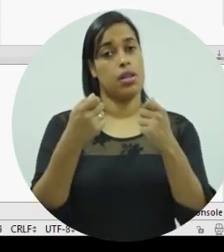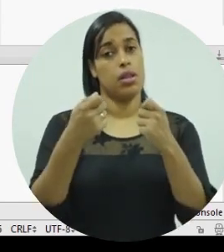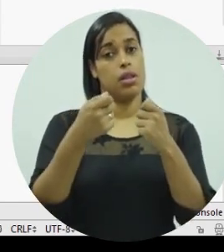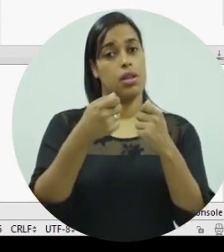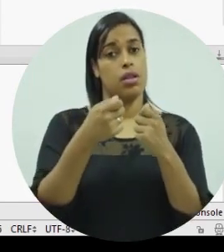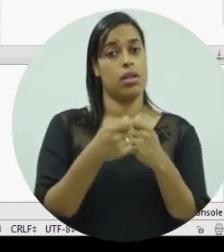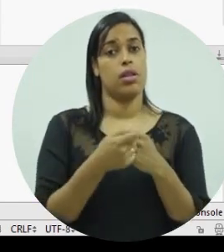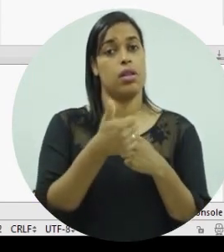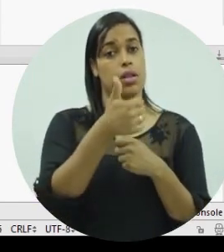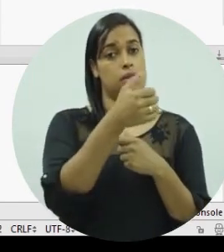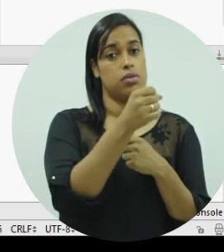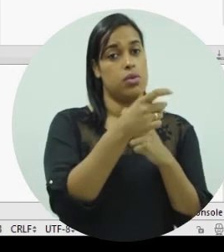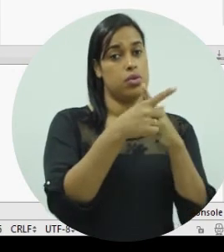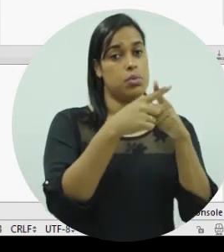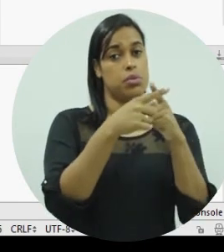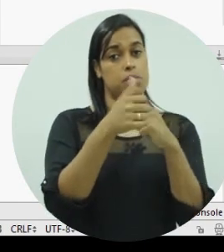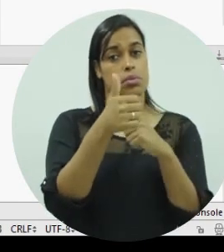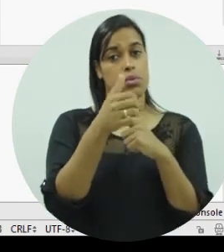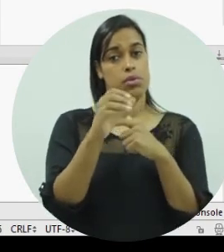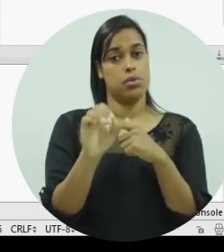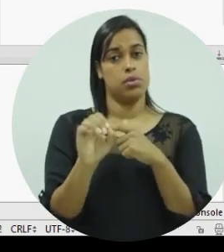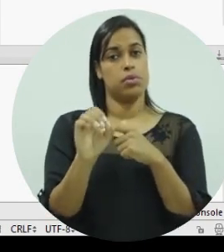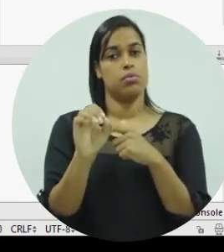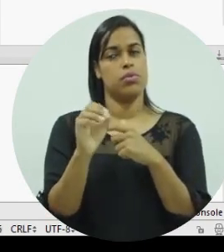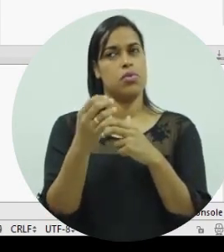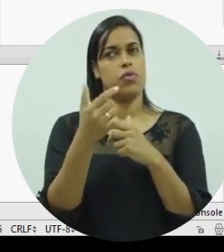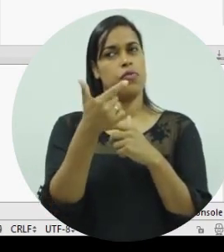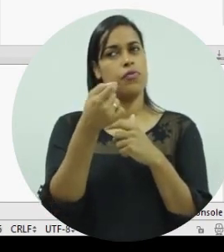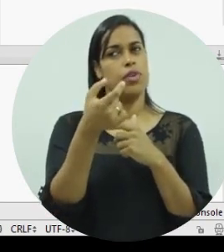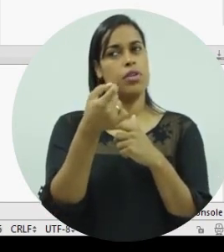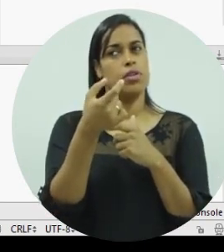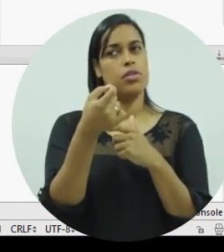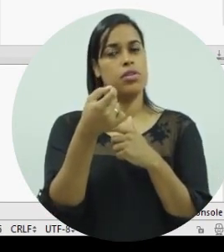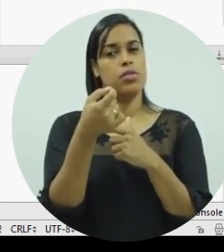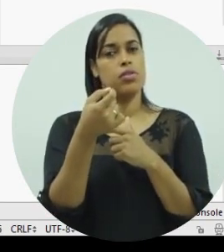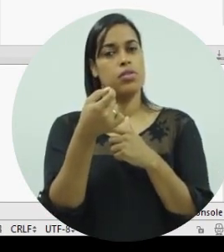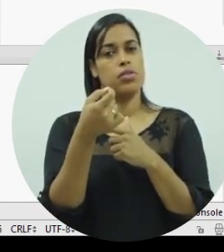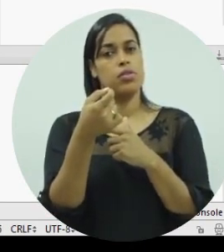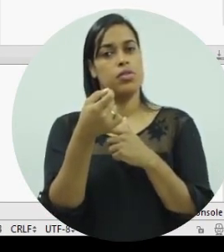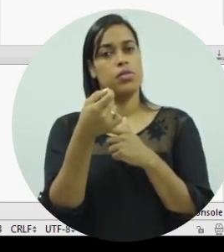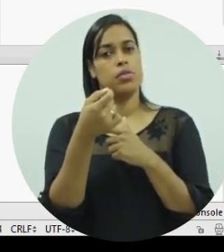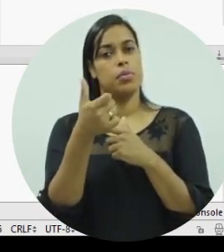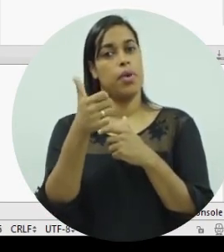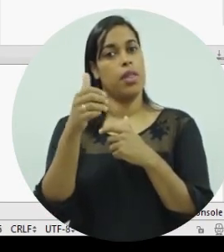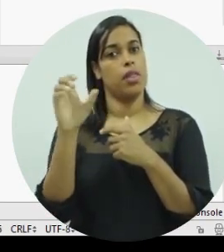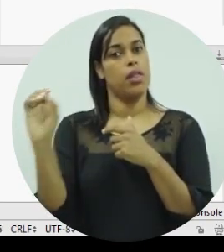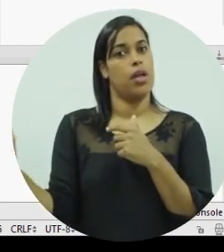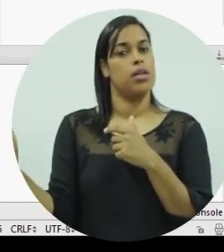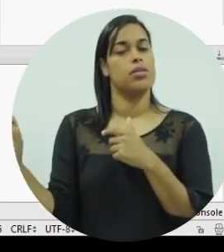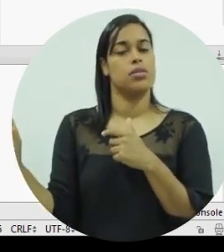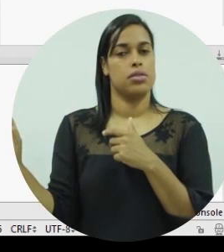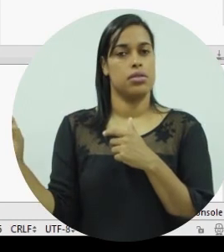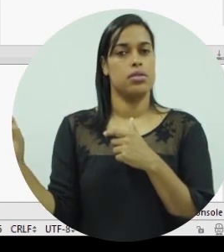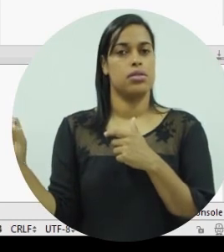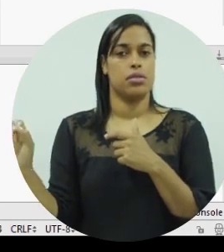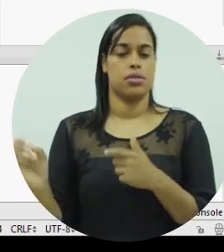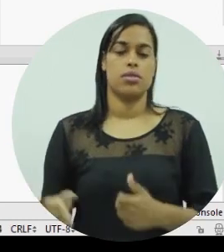(18 multiplicado por 10 por 20 dividido por